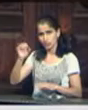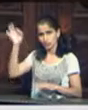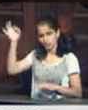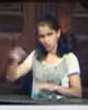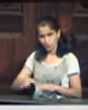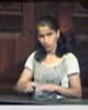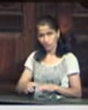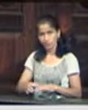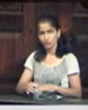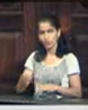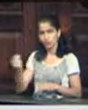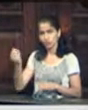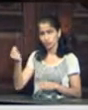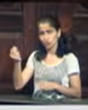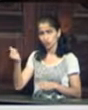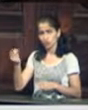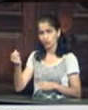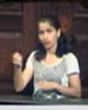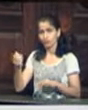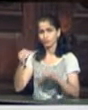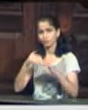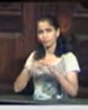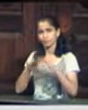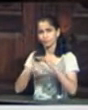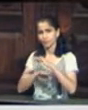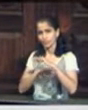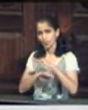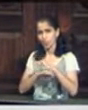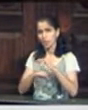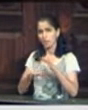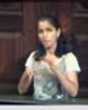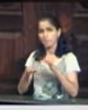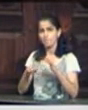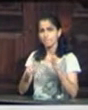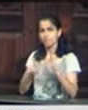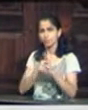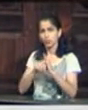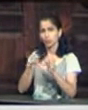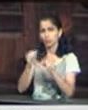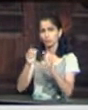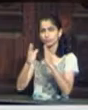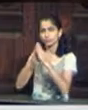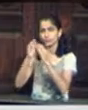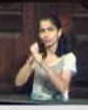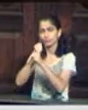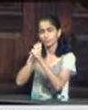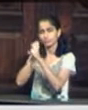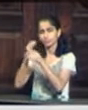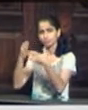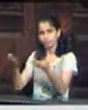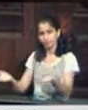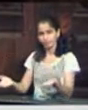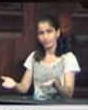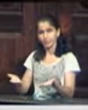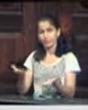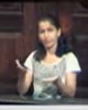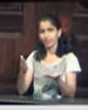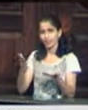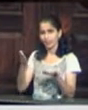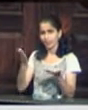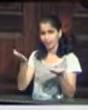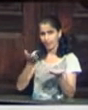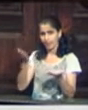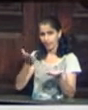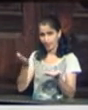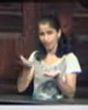50% dos recursos hoje afetos ao Fundo Estadual de Habitação de Interesse Social. Ou seja, o governo que queria acabar